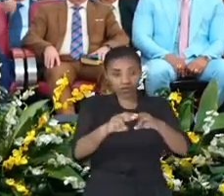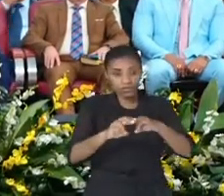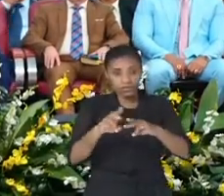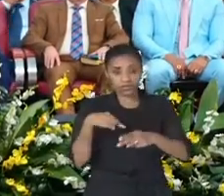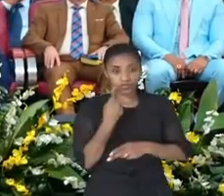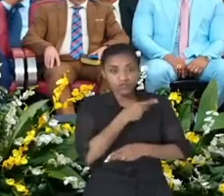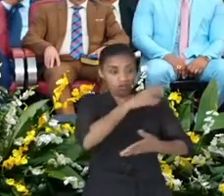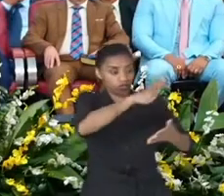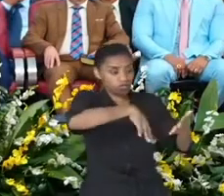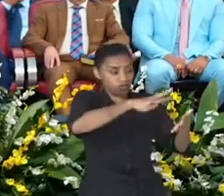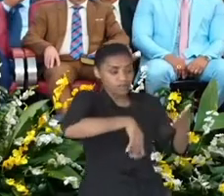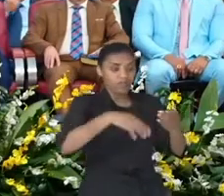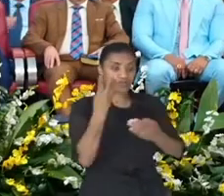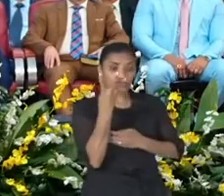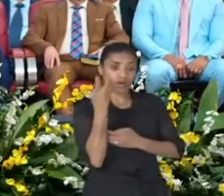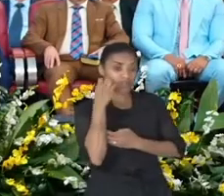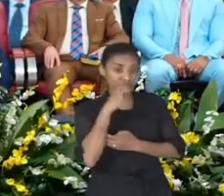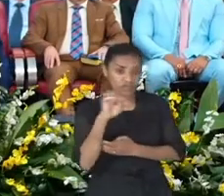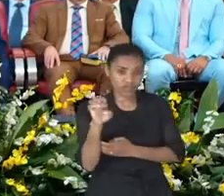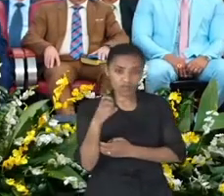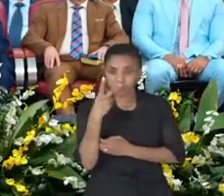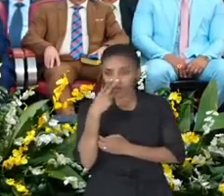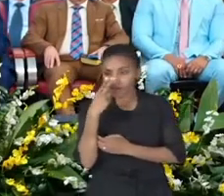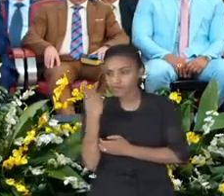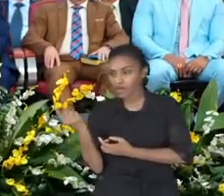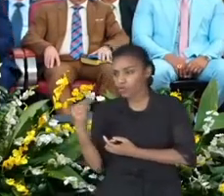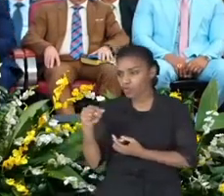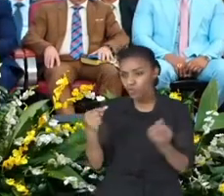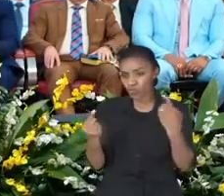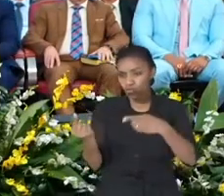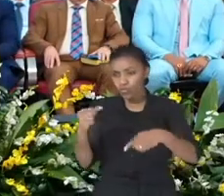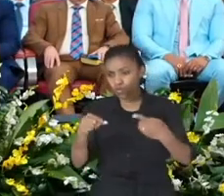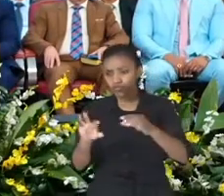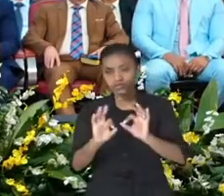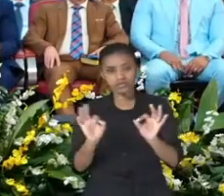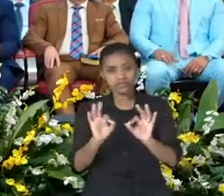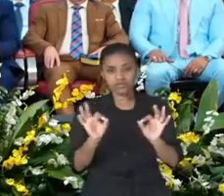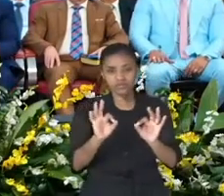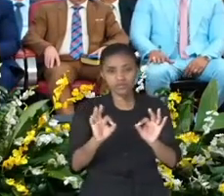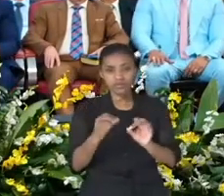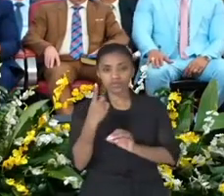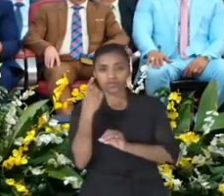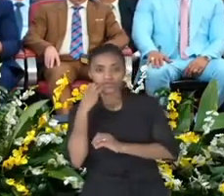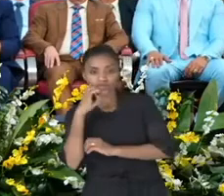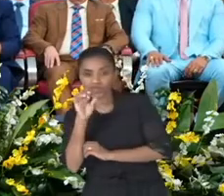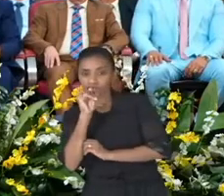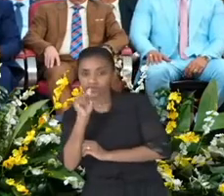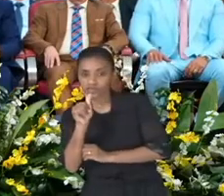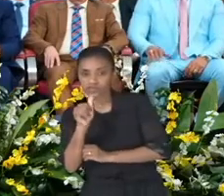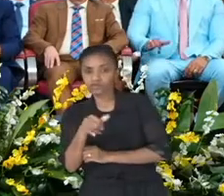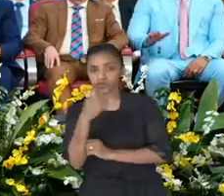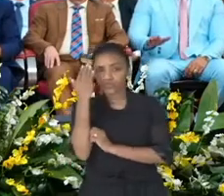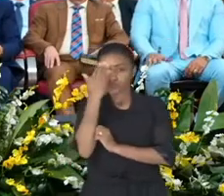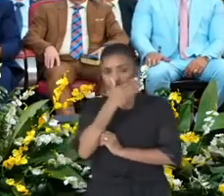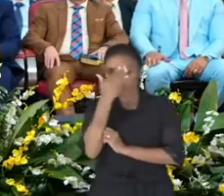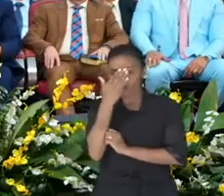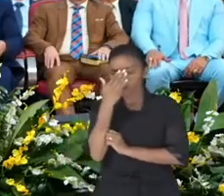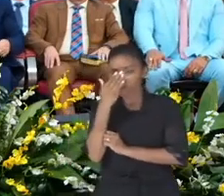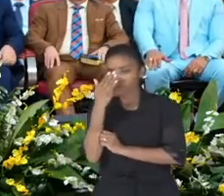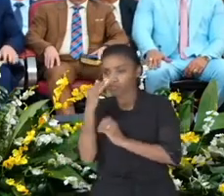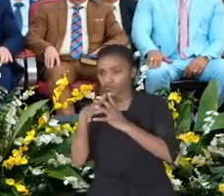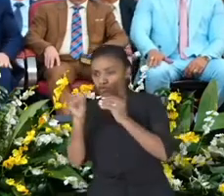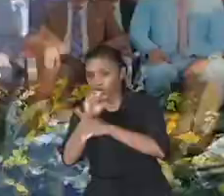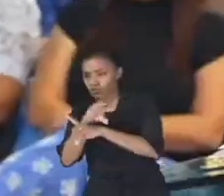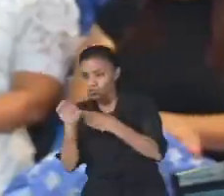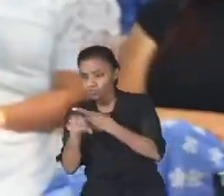quatro evangelhos, alguém diz assim: parece que um está contradizendo o outro. E não está. Um evangelista diz que um cego foi curado no culto, outro diz